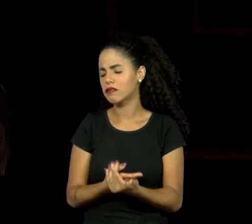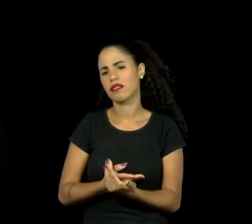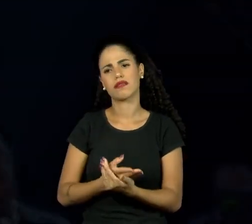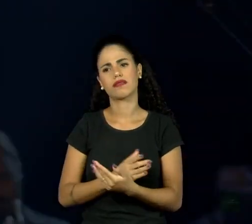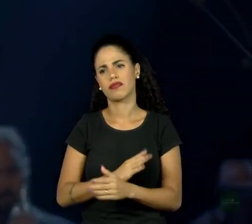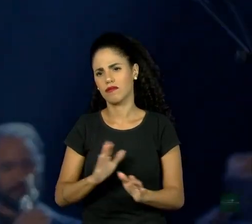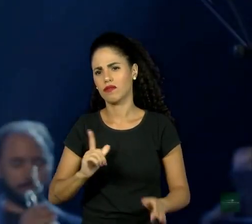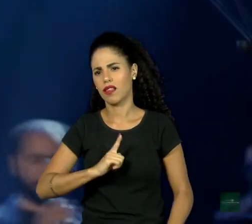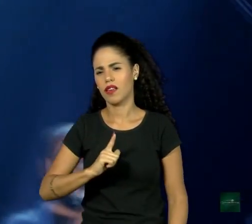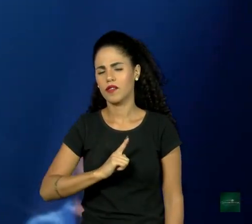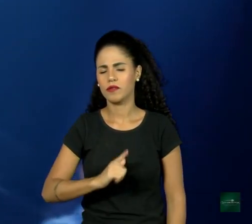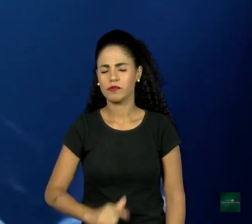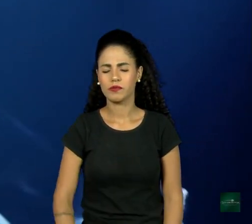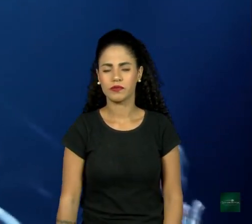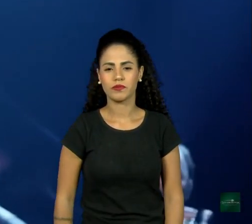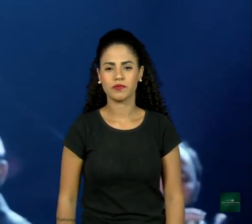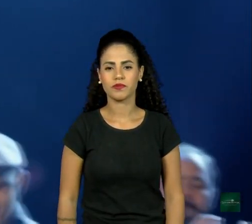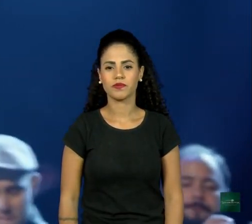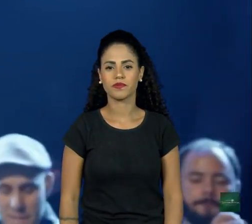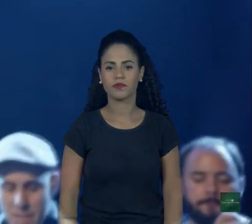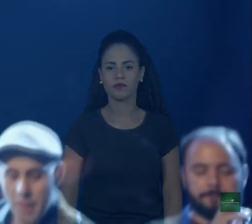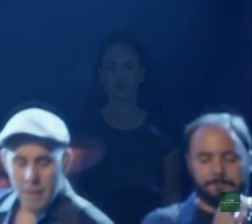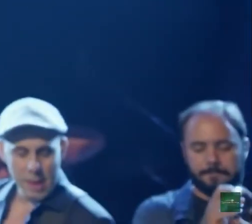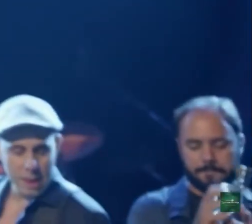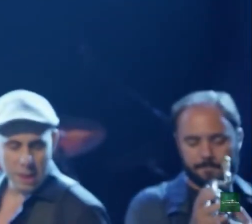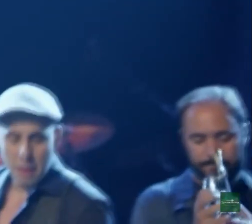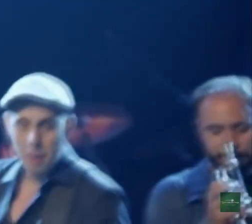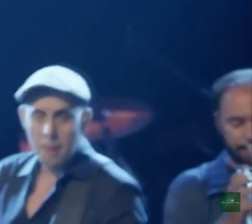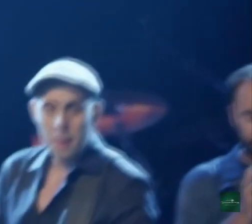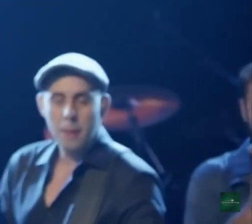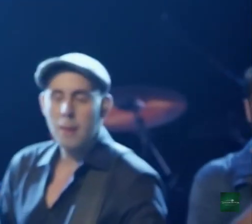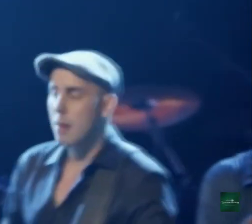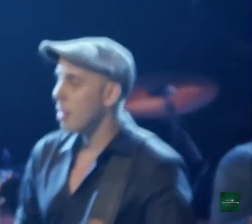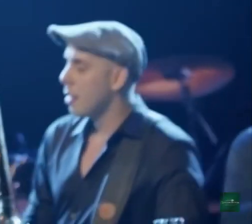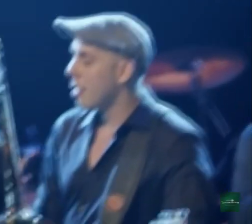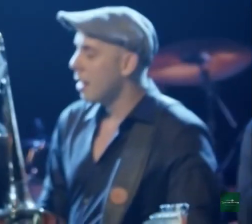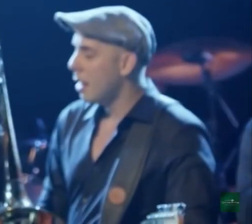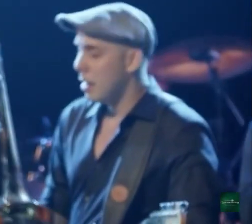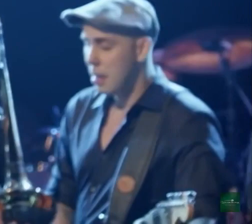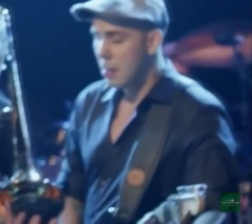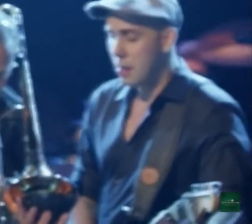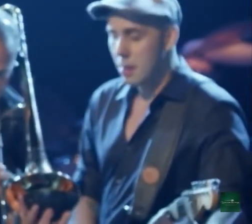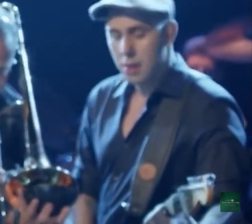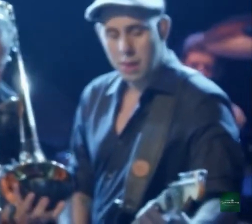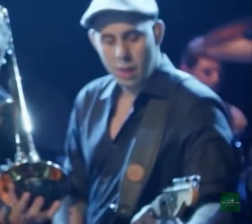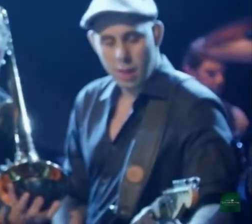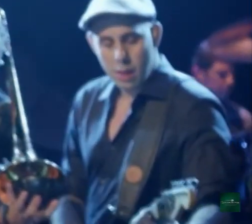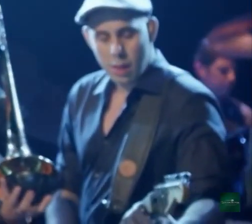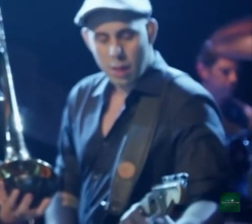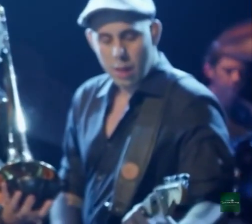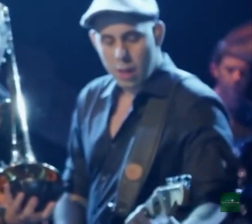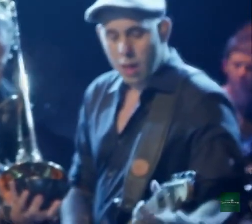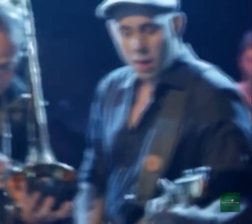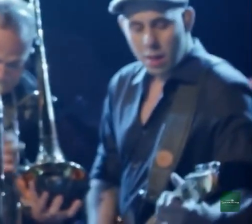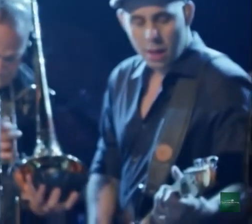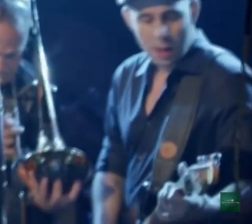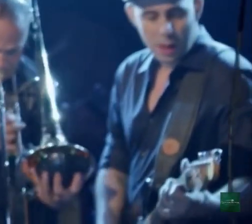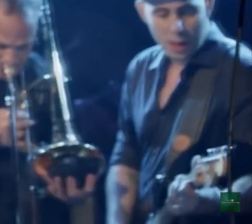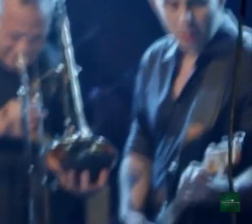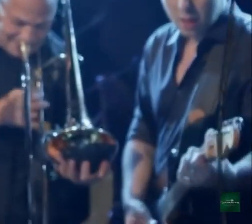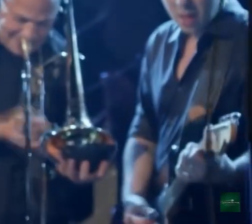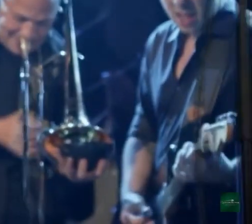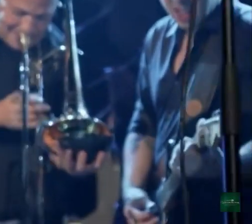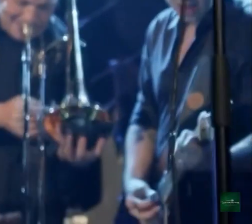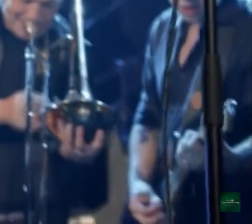absurdo. É que preciso te sentir, Senhor, te ver em todas as coisas, me ver em você.